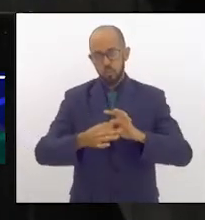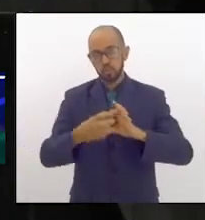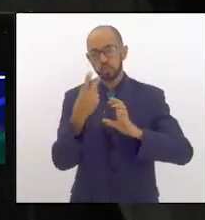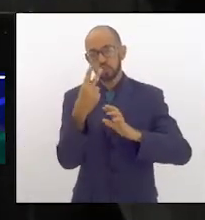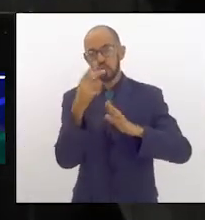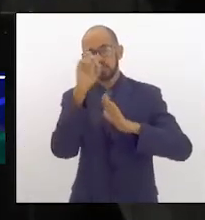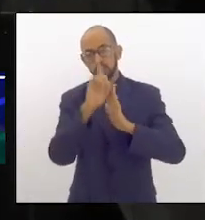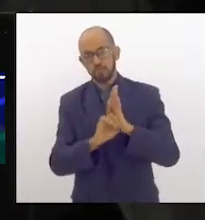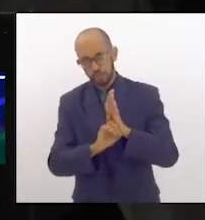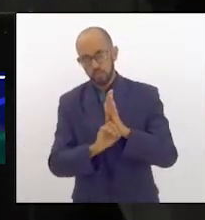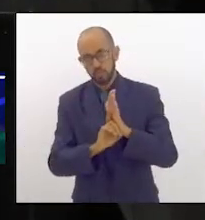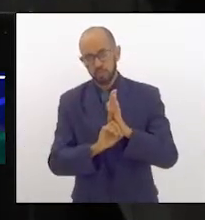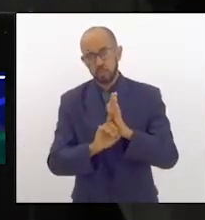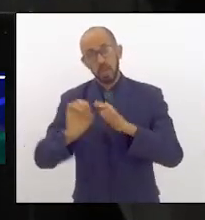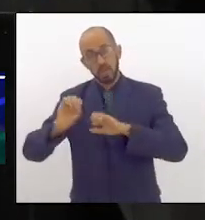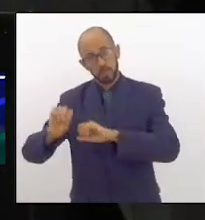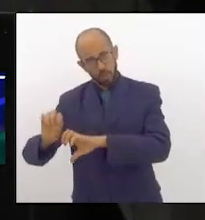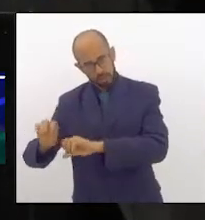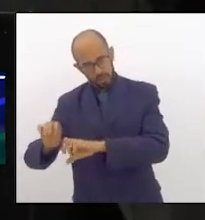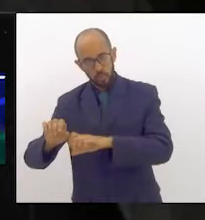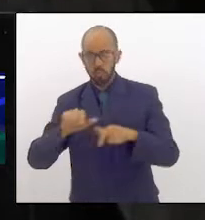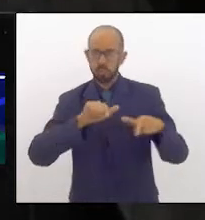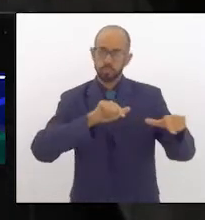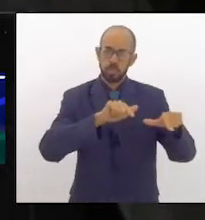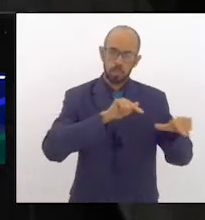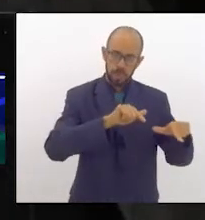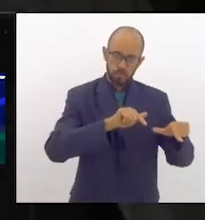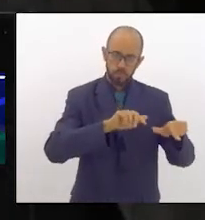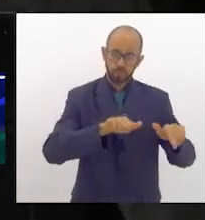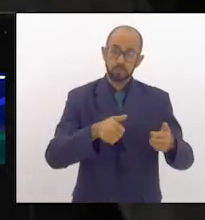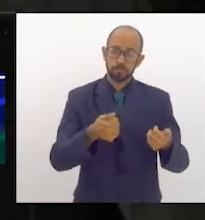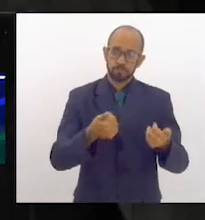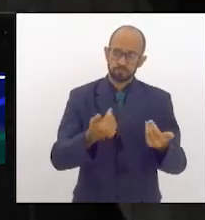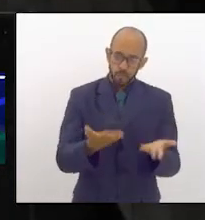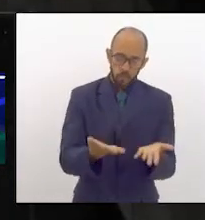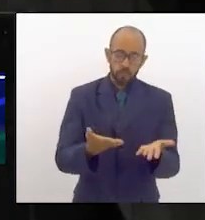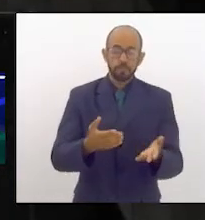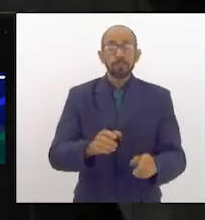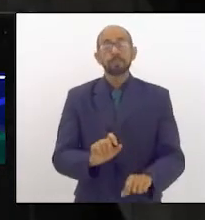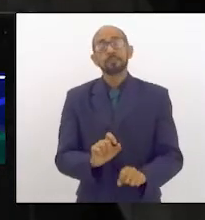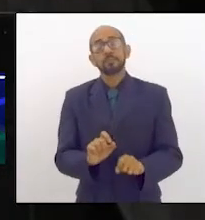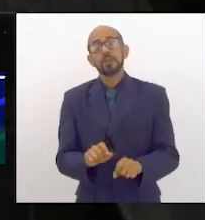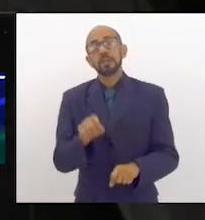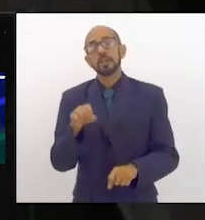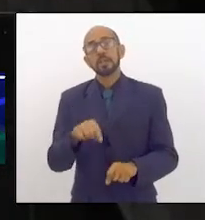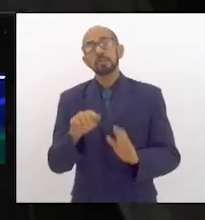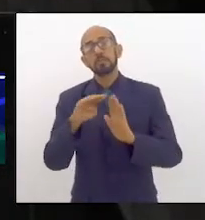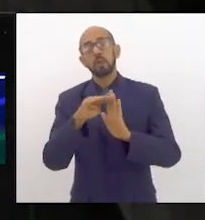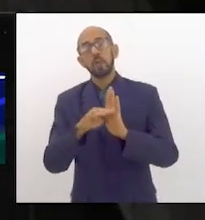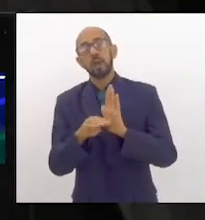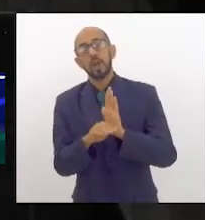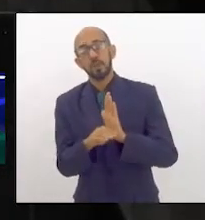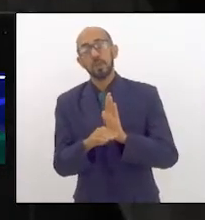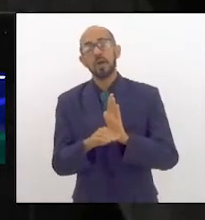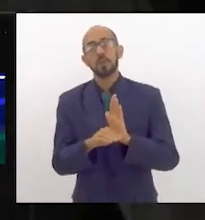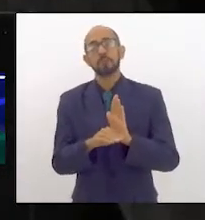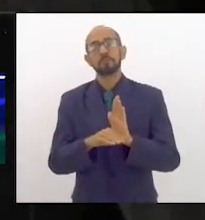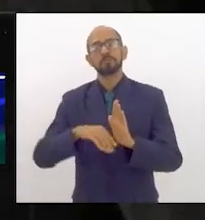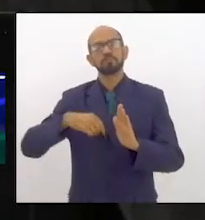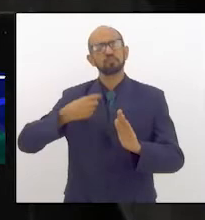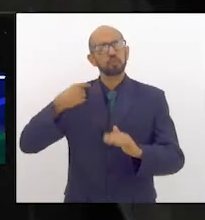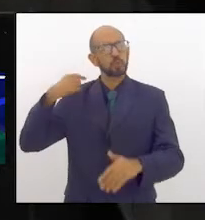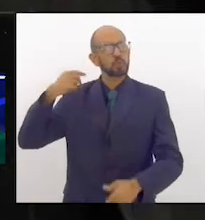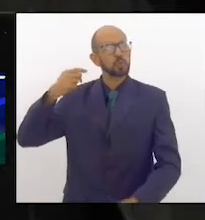com o direito ao trabalho Ah pois bem esse é um programa que já tem já existe há